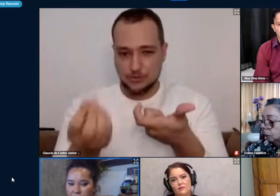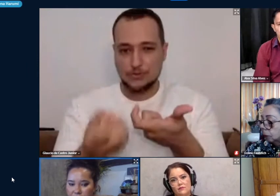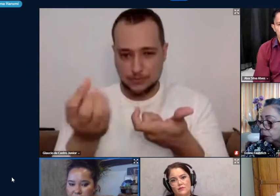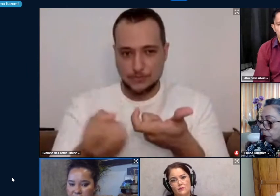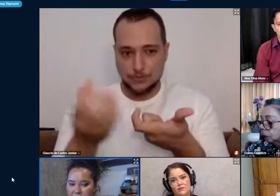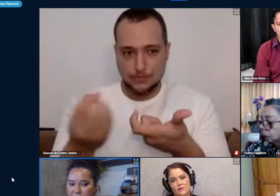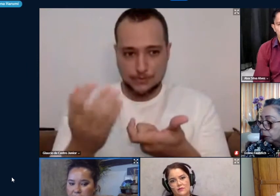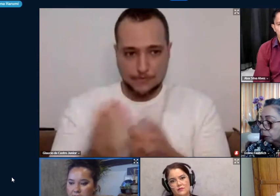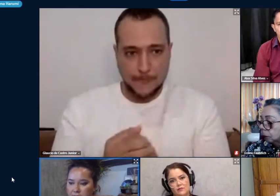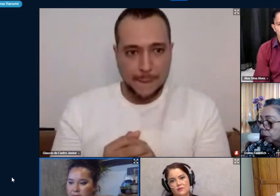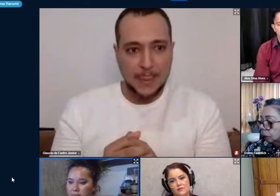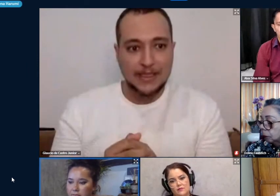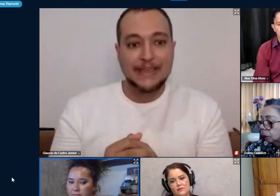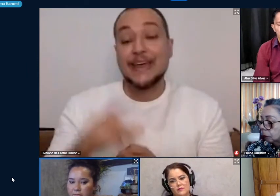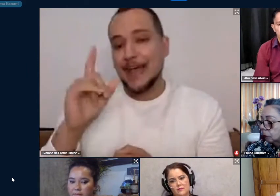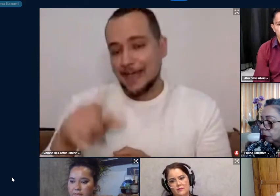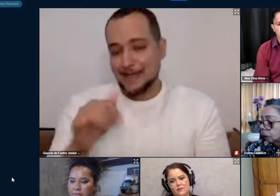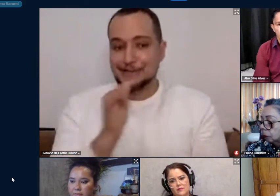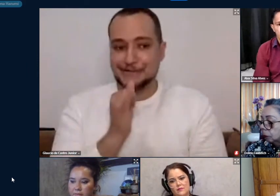sobre neologismos.